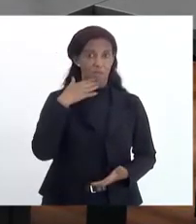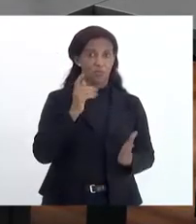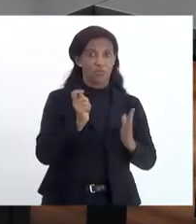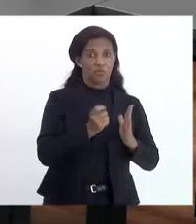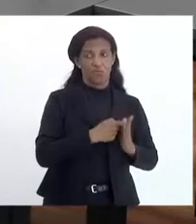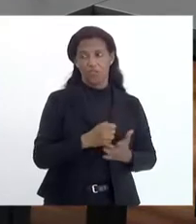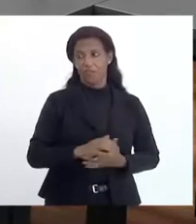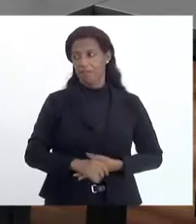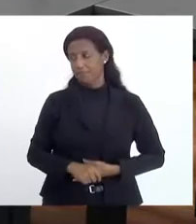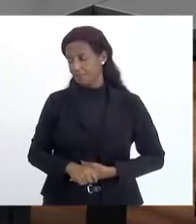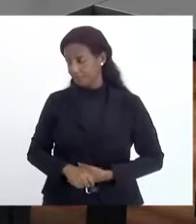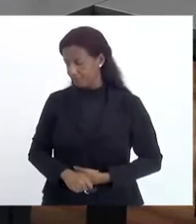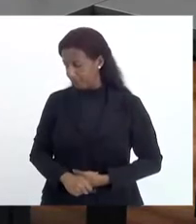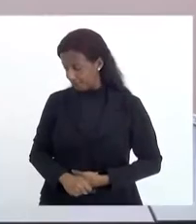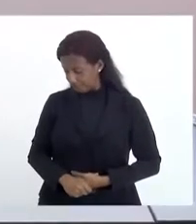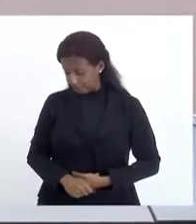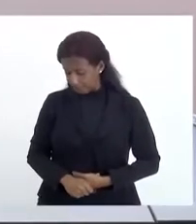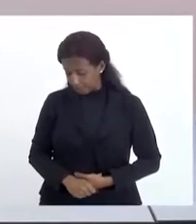pauta.